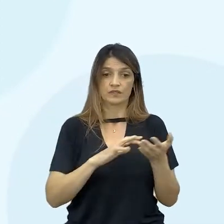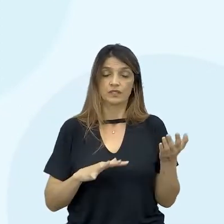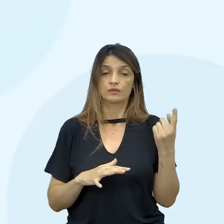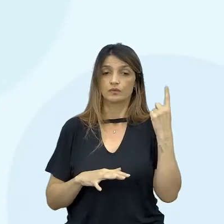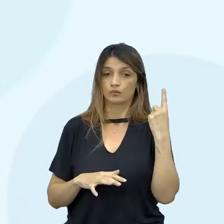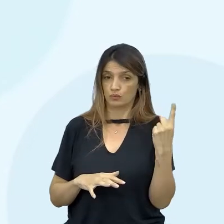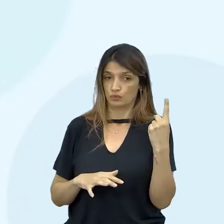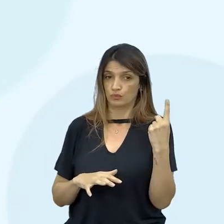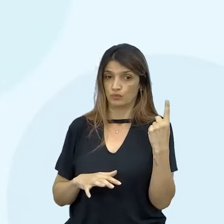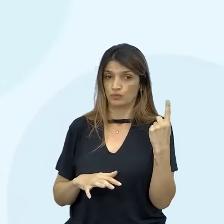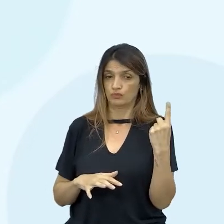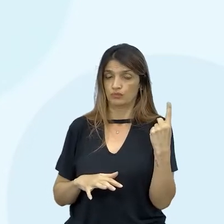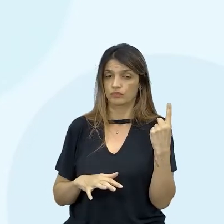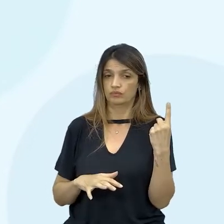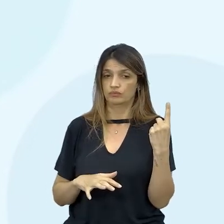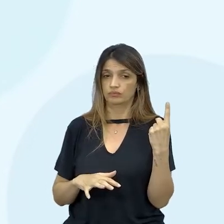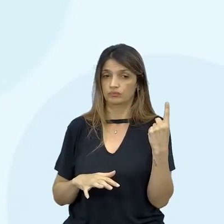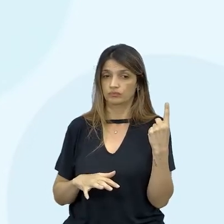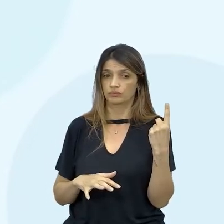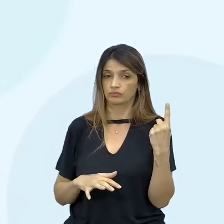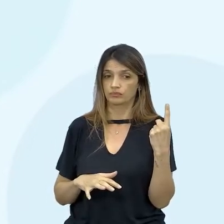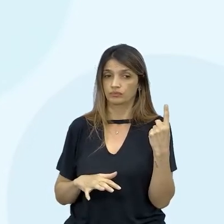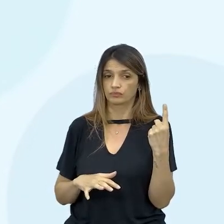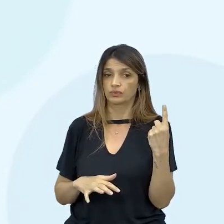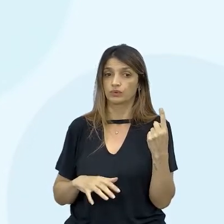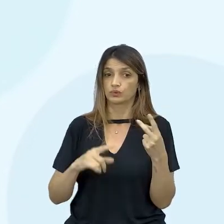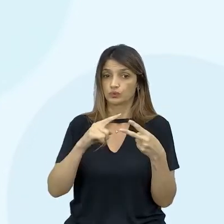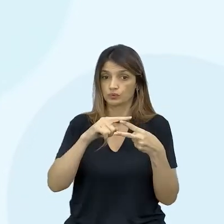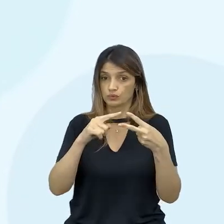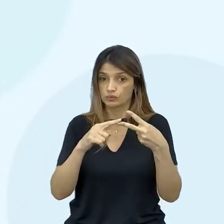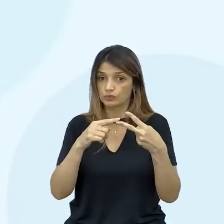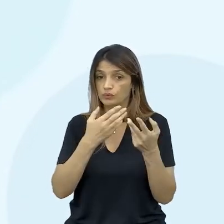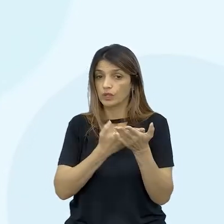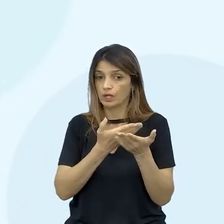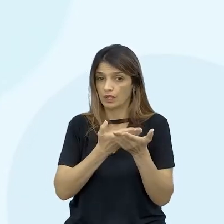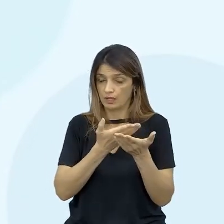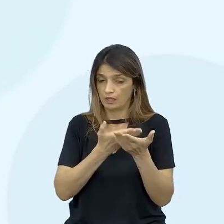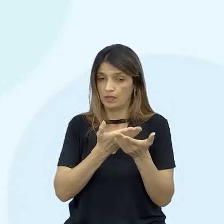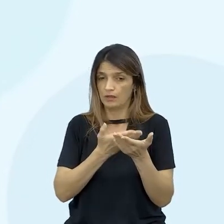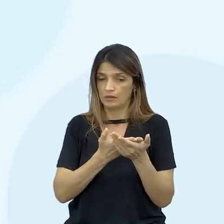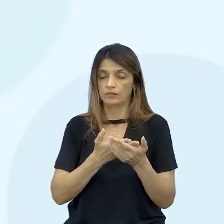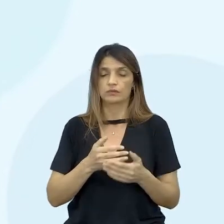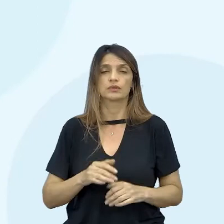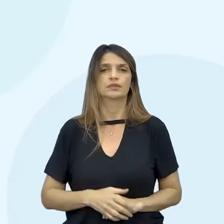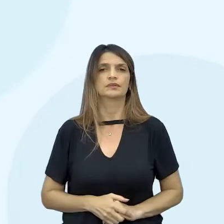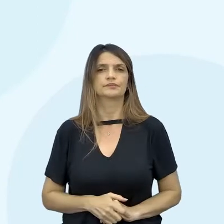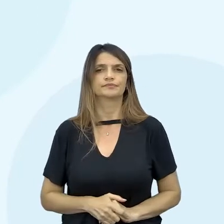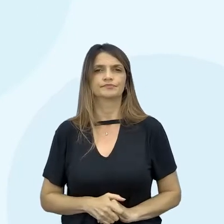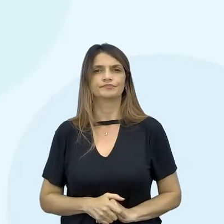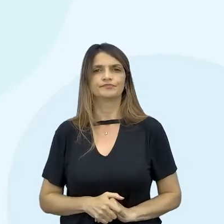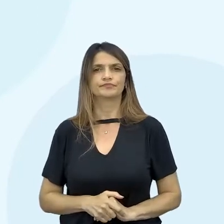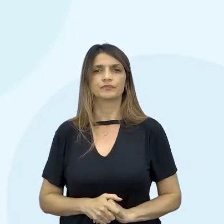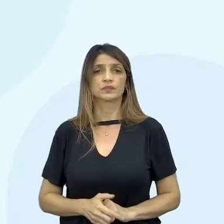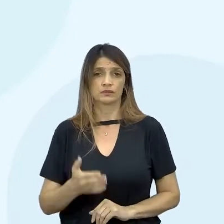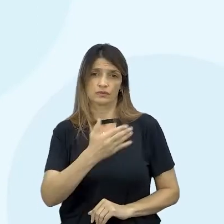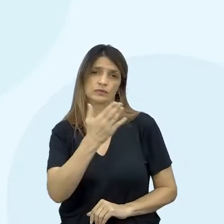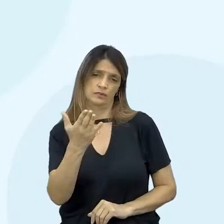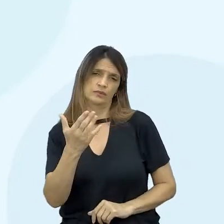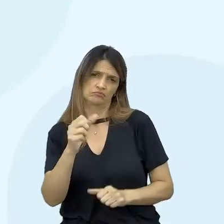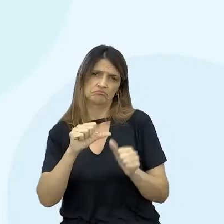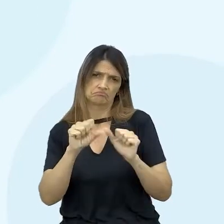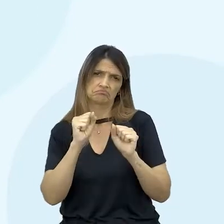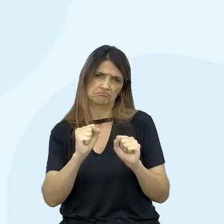1, ela está aí programada para 2 aulas. Isso é flexível, está bem? Isso é flexível, isso vocês podem